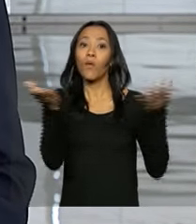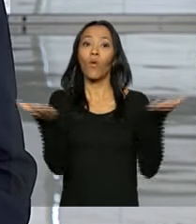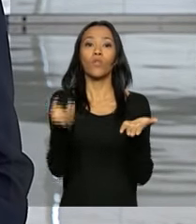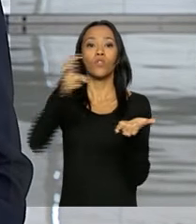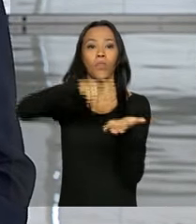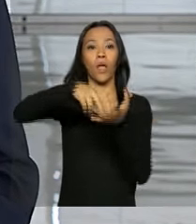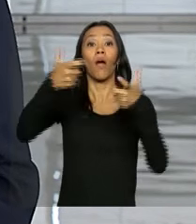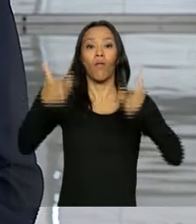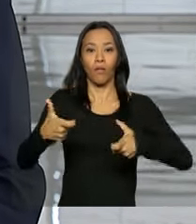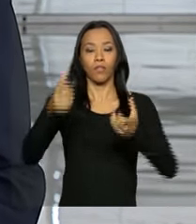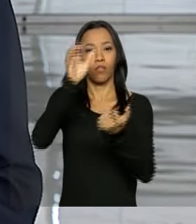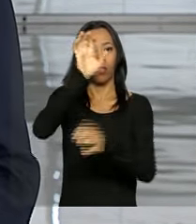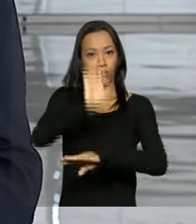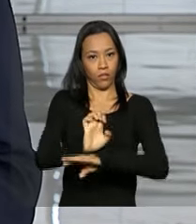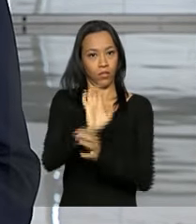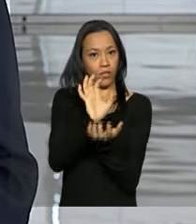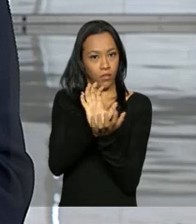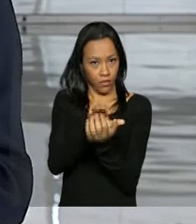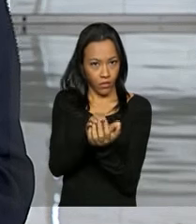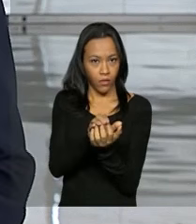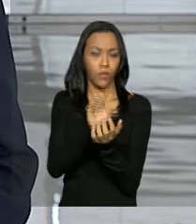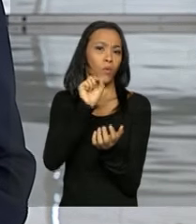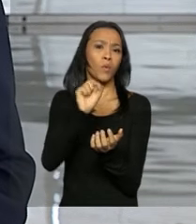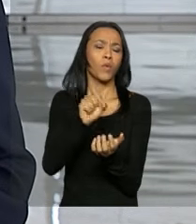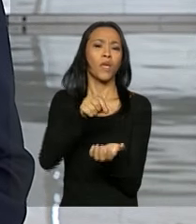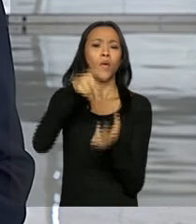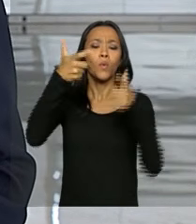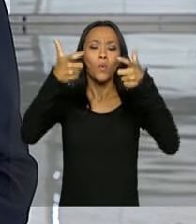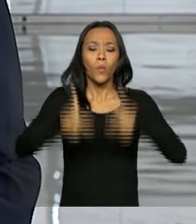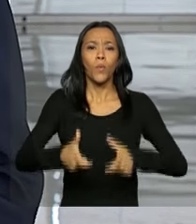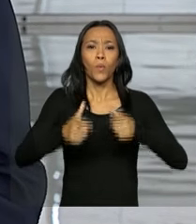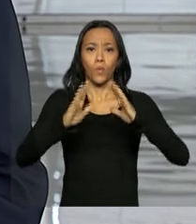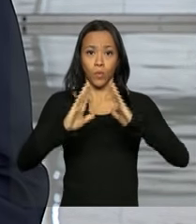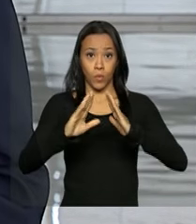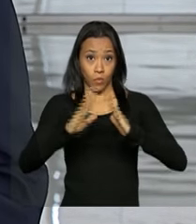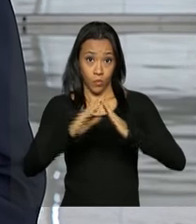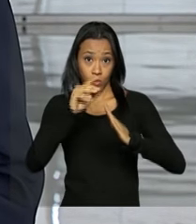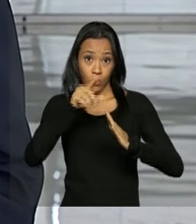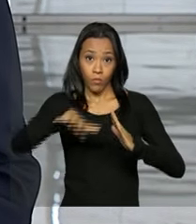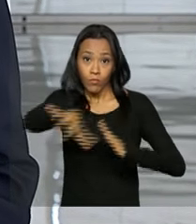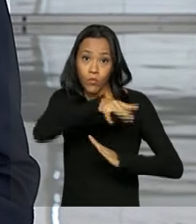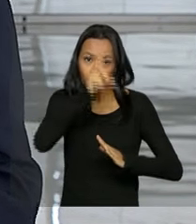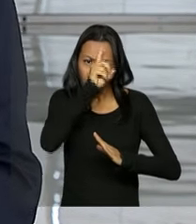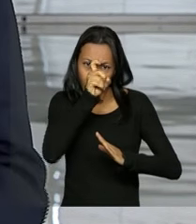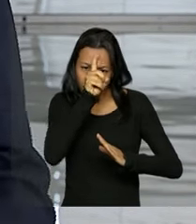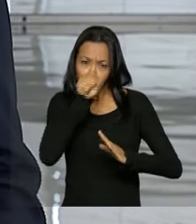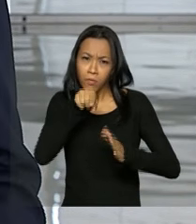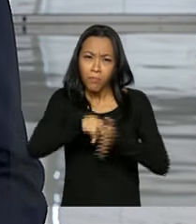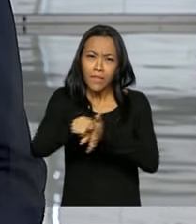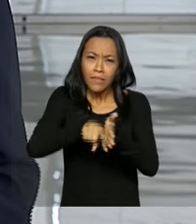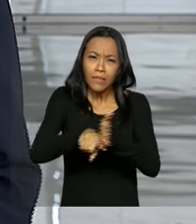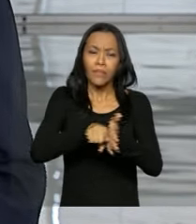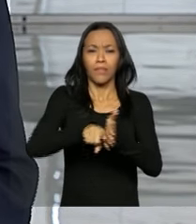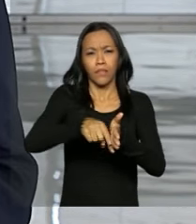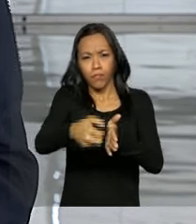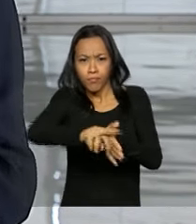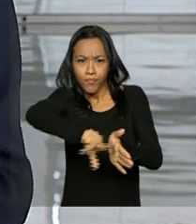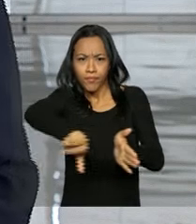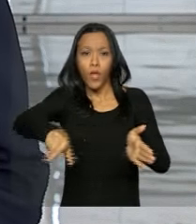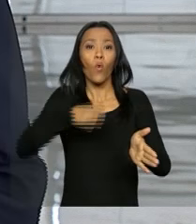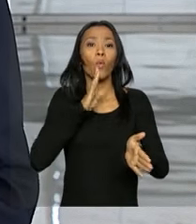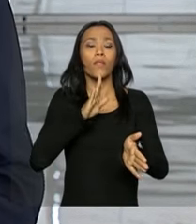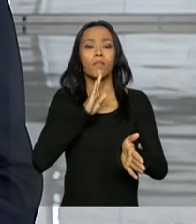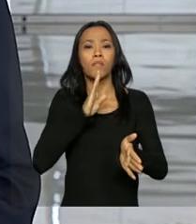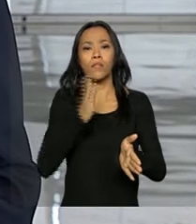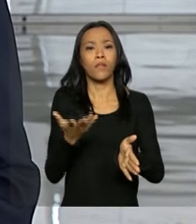em Recife Pernambuco o Instituto de medicina integrada Professor Fernando Figueira para conhecer de perto as ações